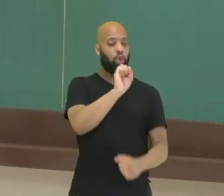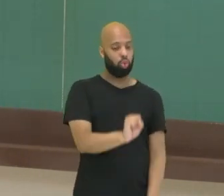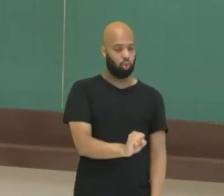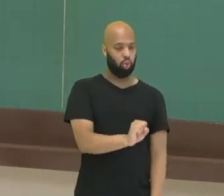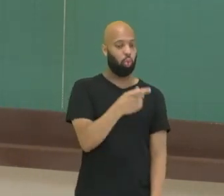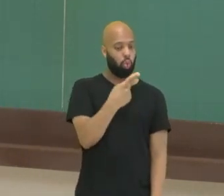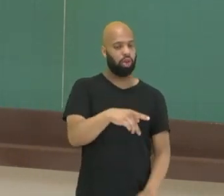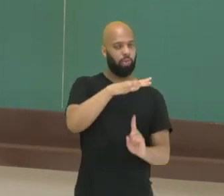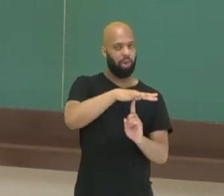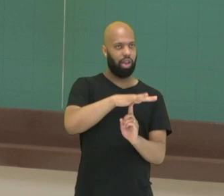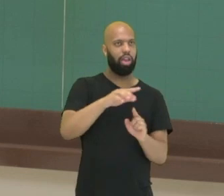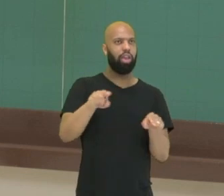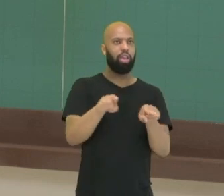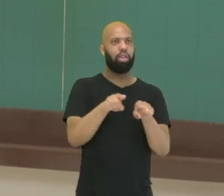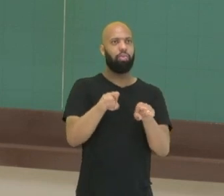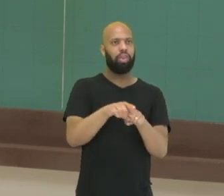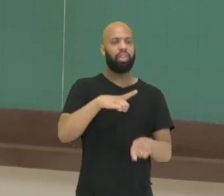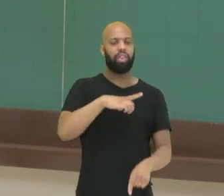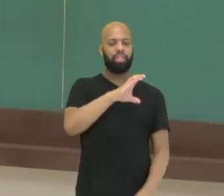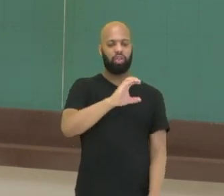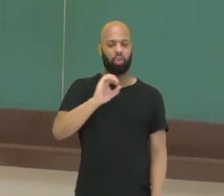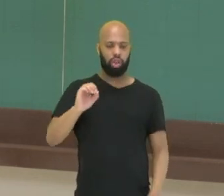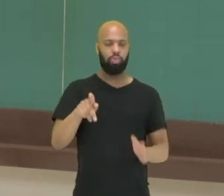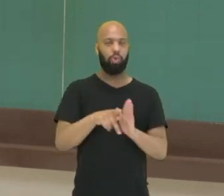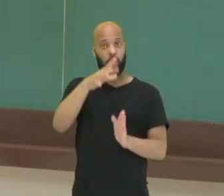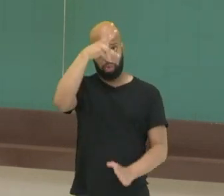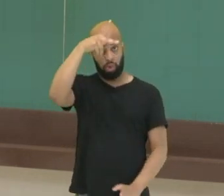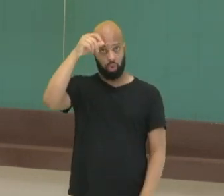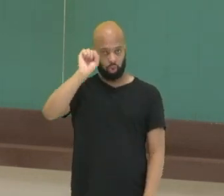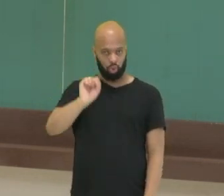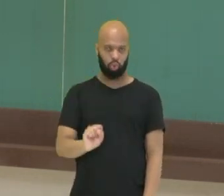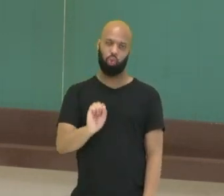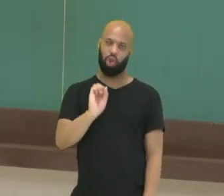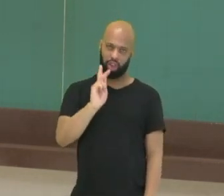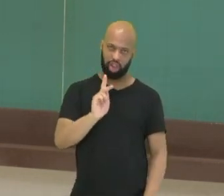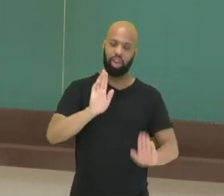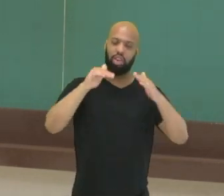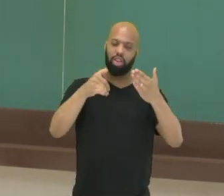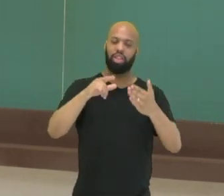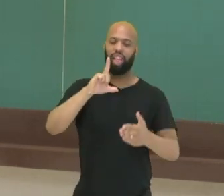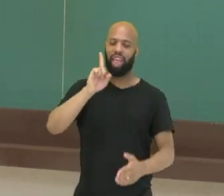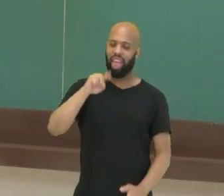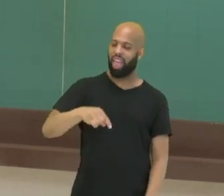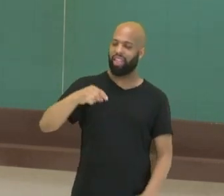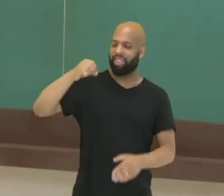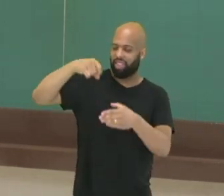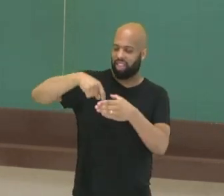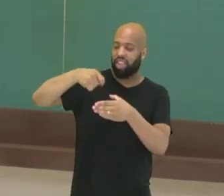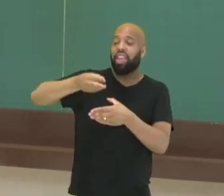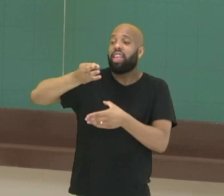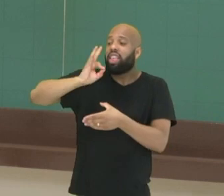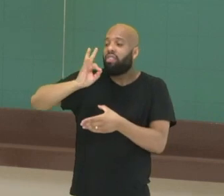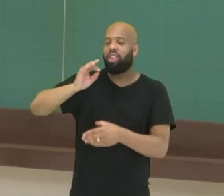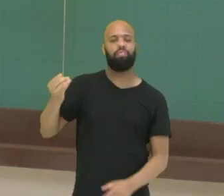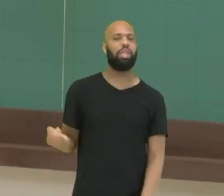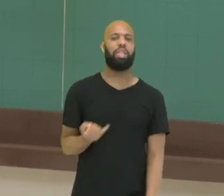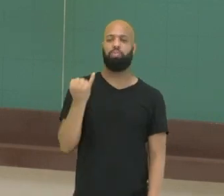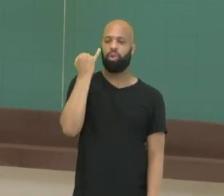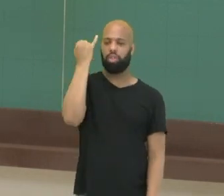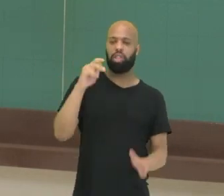no Paraná, né? E centro-oeste no Mato Grosso do Sul. Então, atividade importantíssima quando falamos